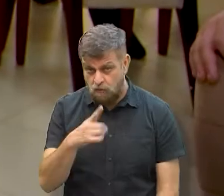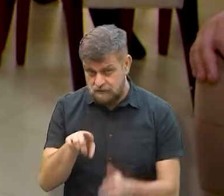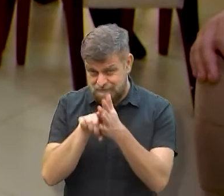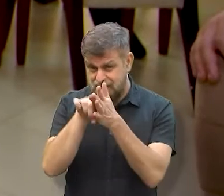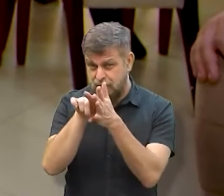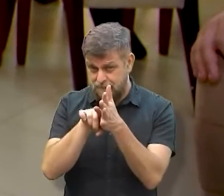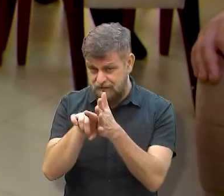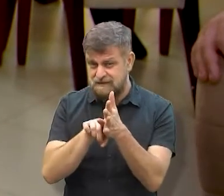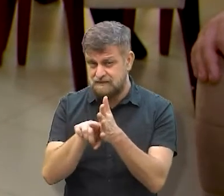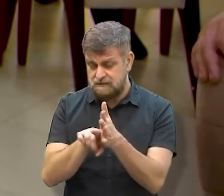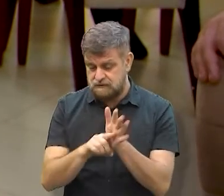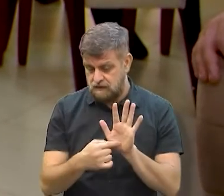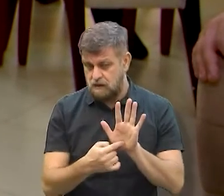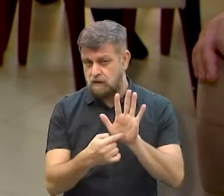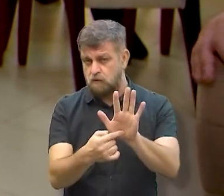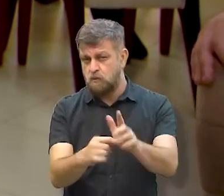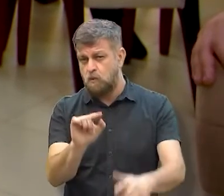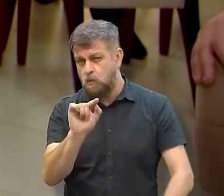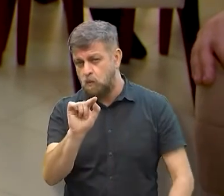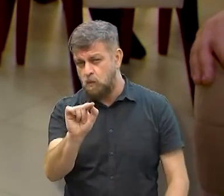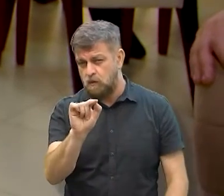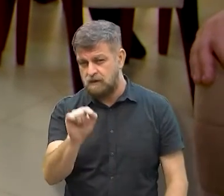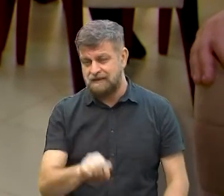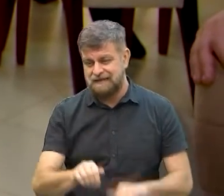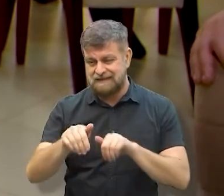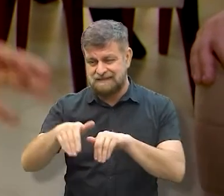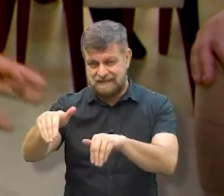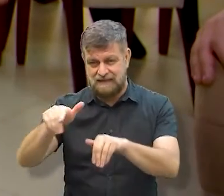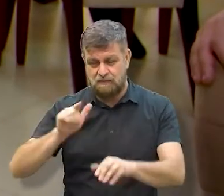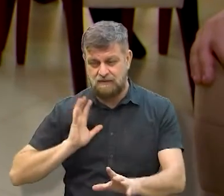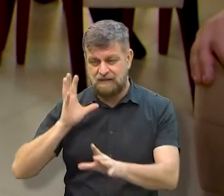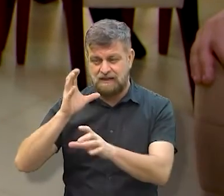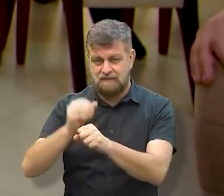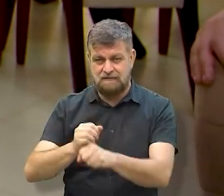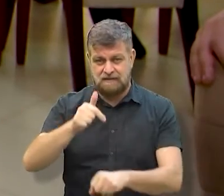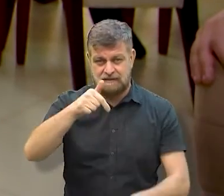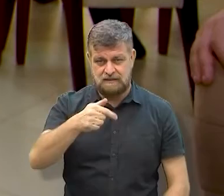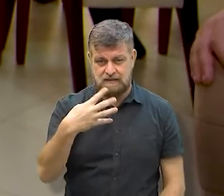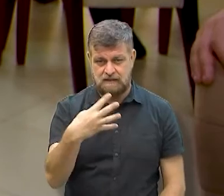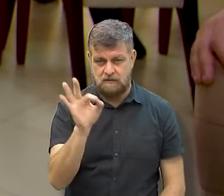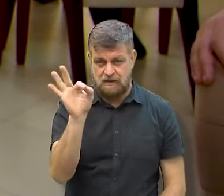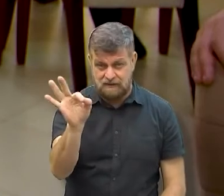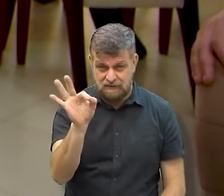O último levantamento aponta que setembro fechou com